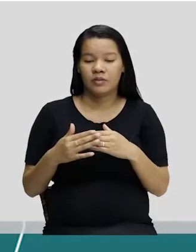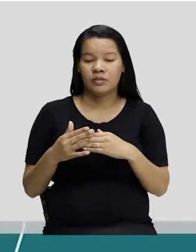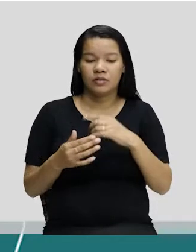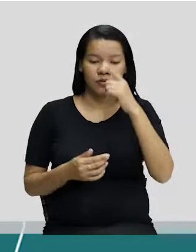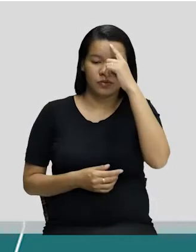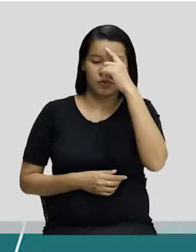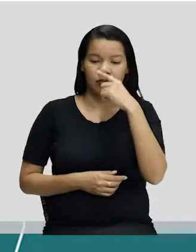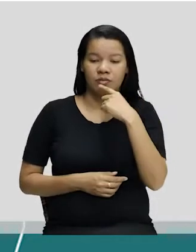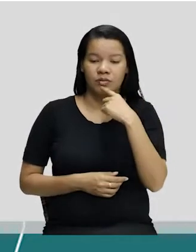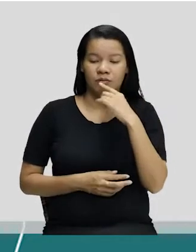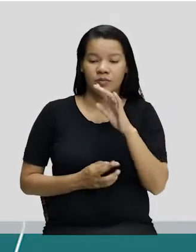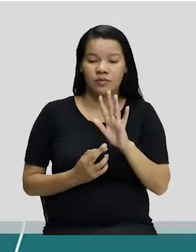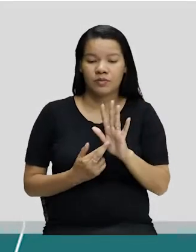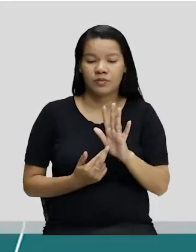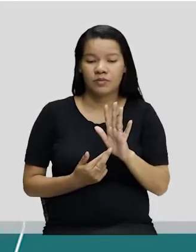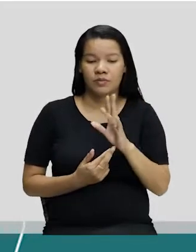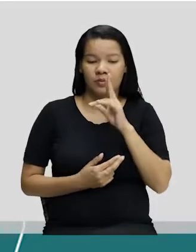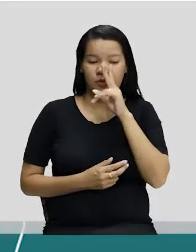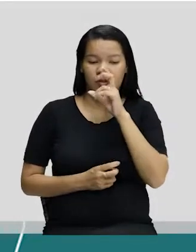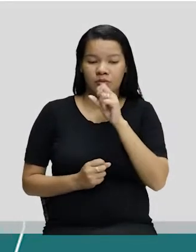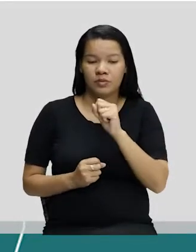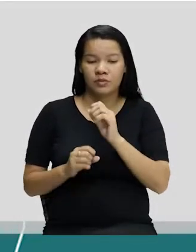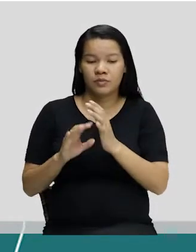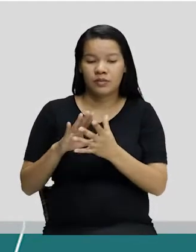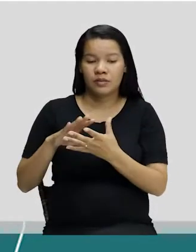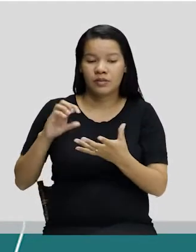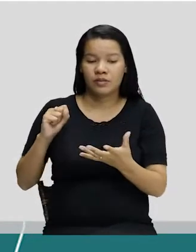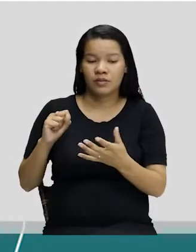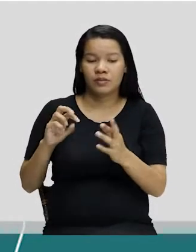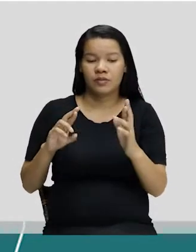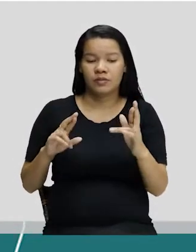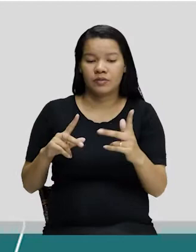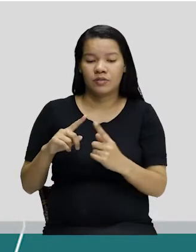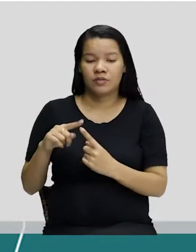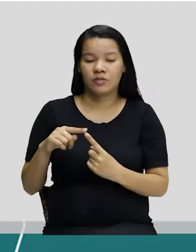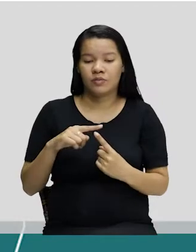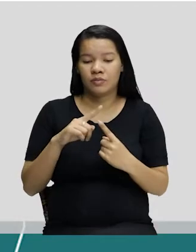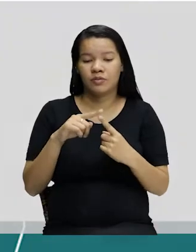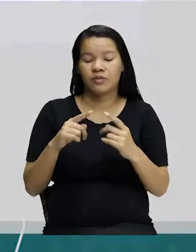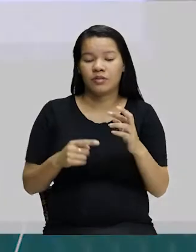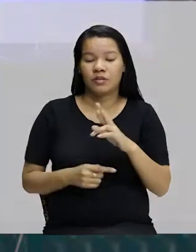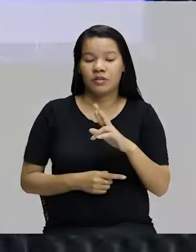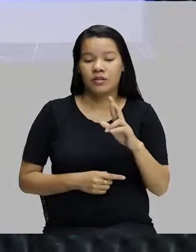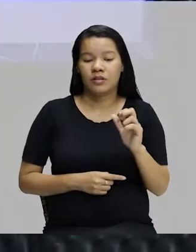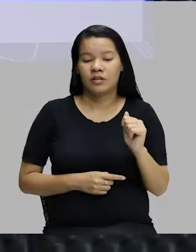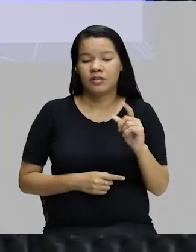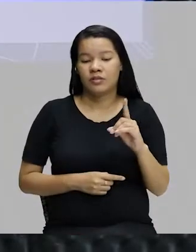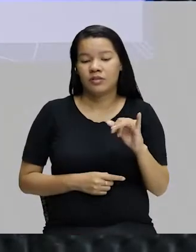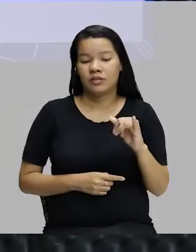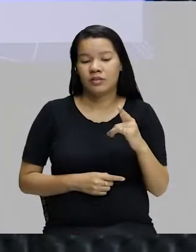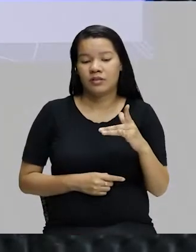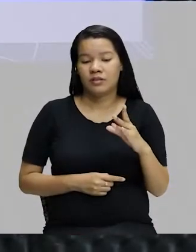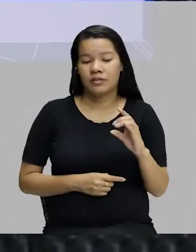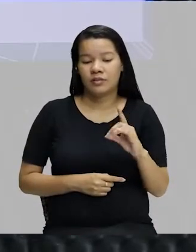diferentes tipos de radiação. Então, nós temos aqui, olha só, o tipo 1